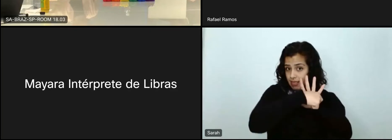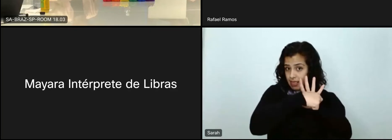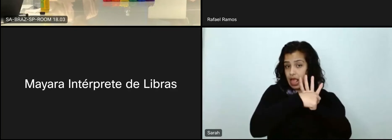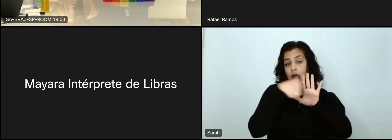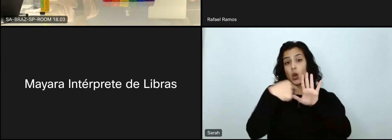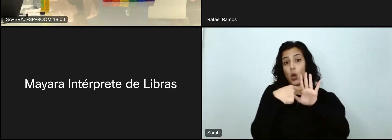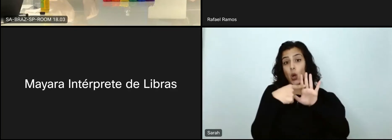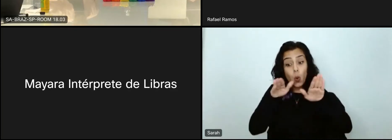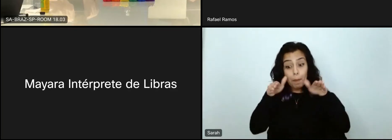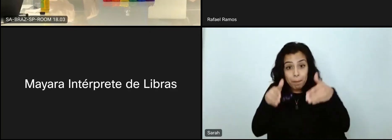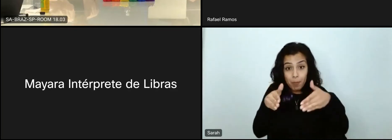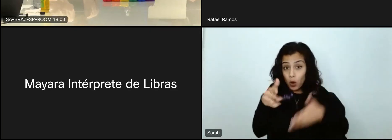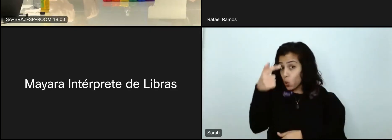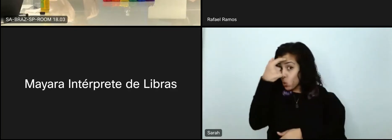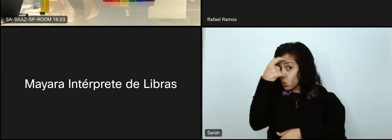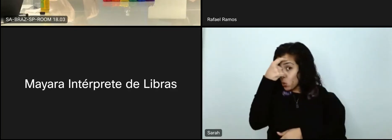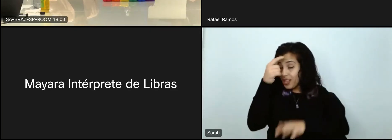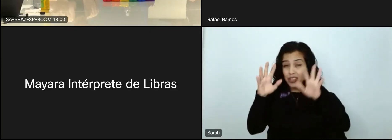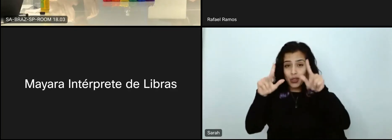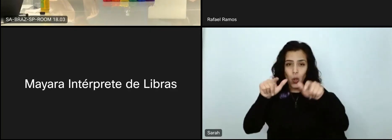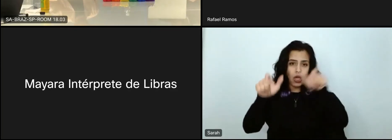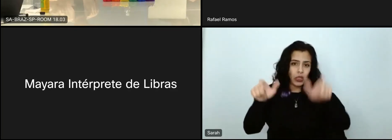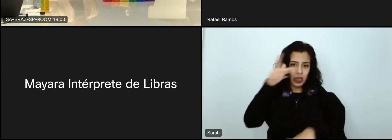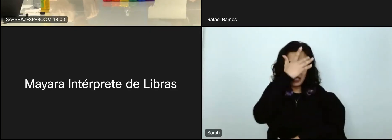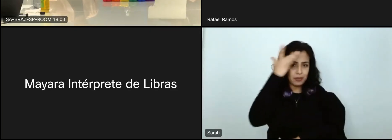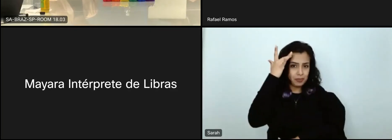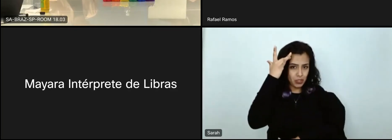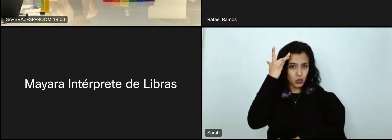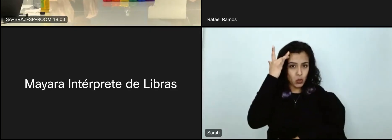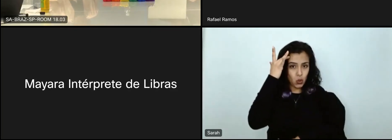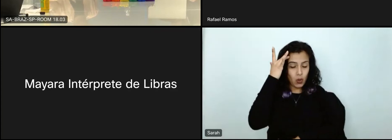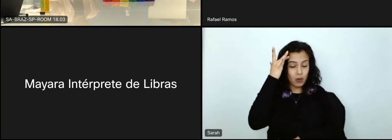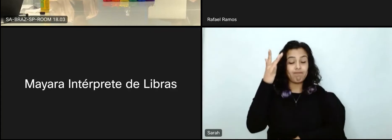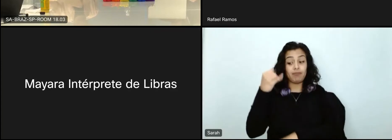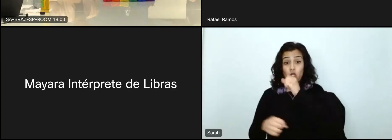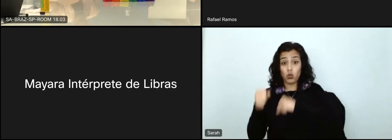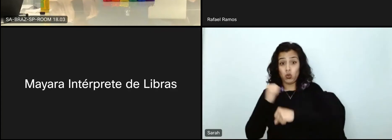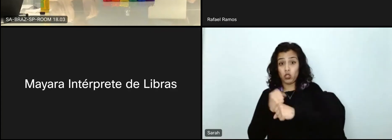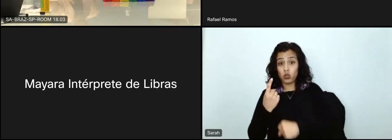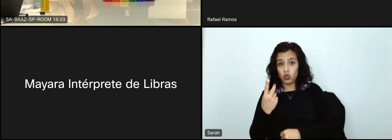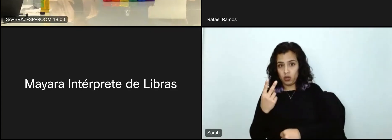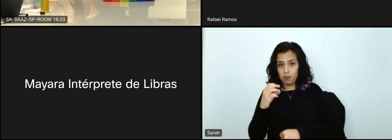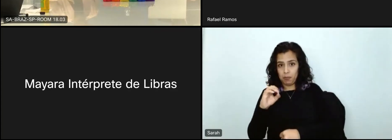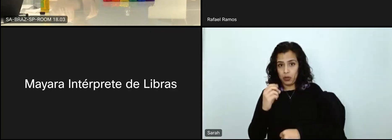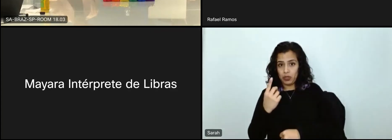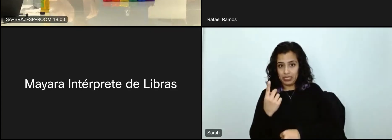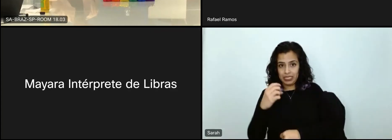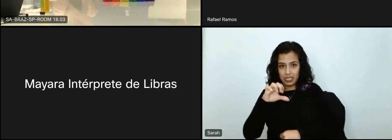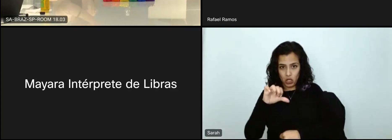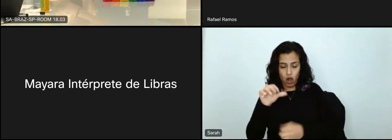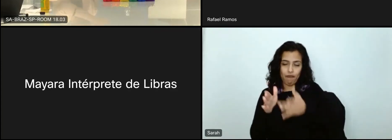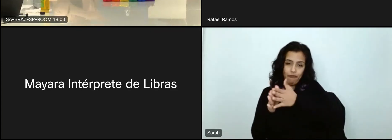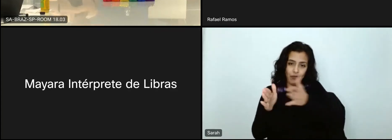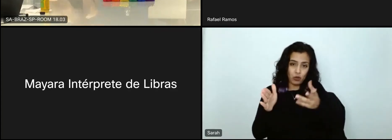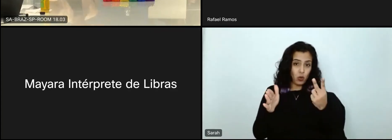todo mundo. Ou seja, o grande trabalho de 2019, 2020, 2021, sem dúvida, foi a quebra